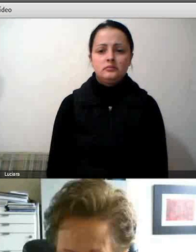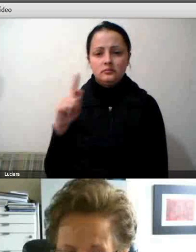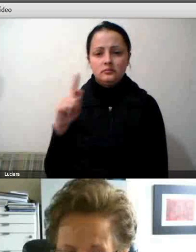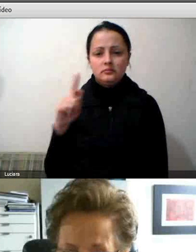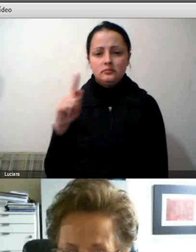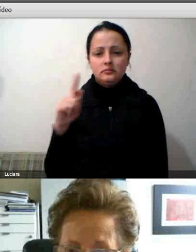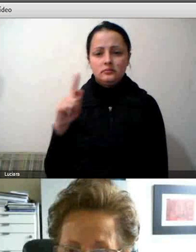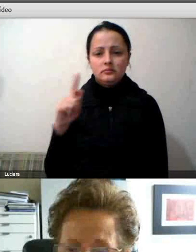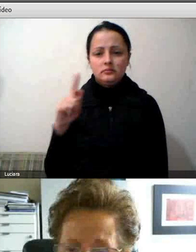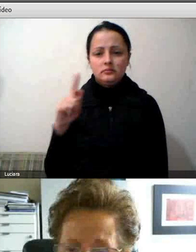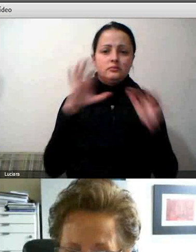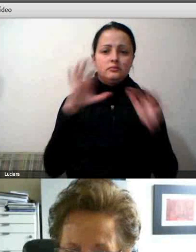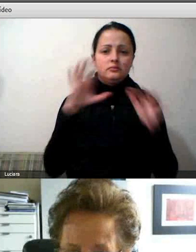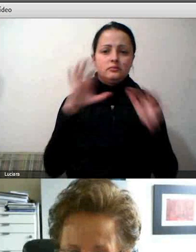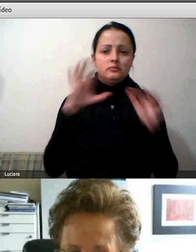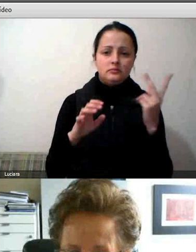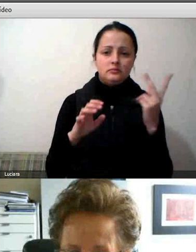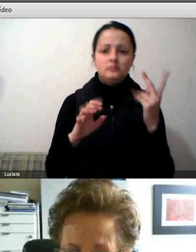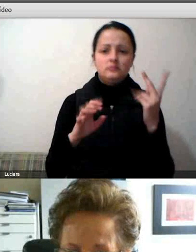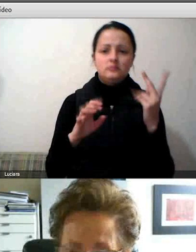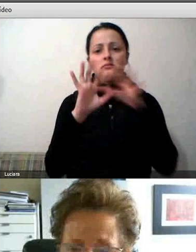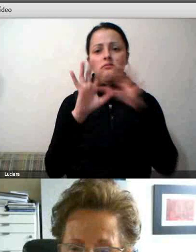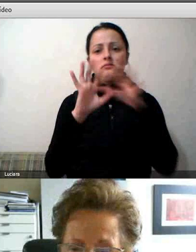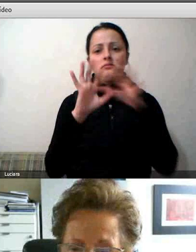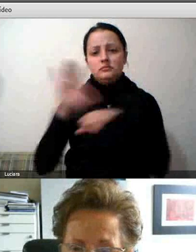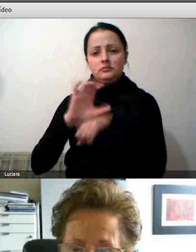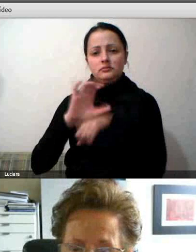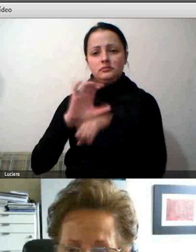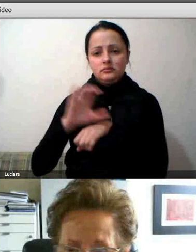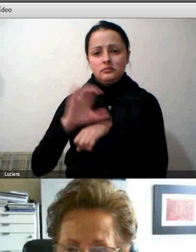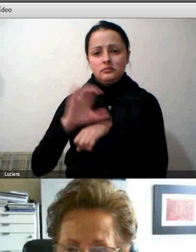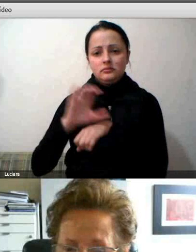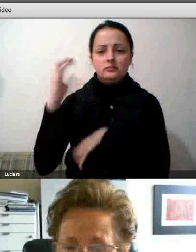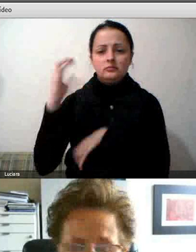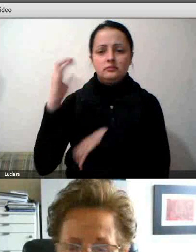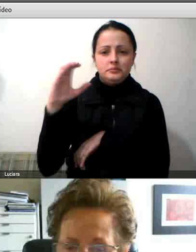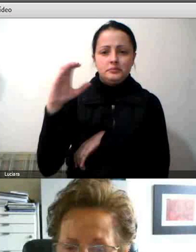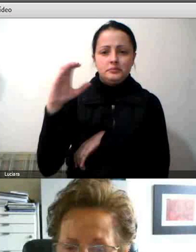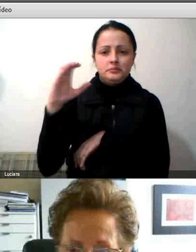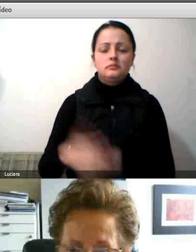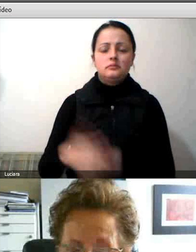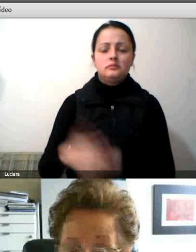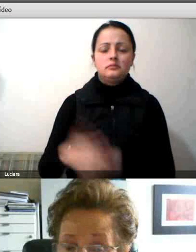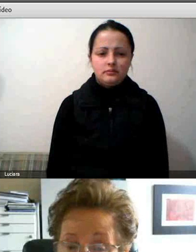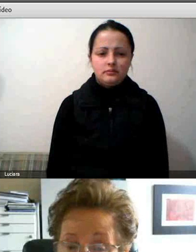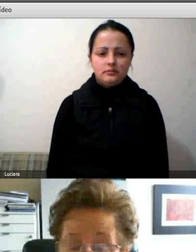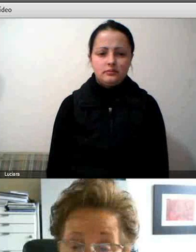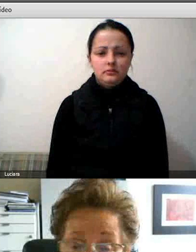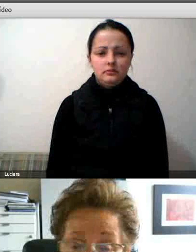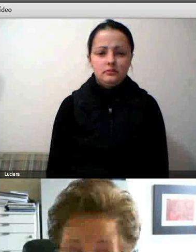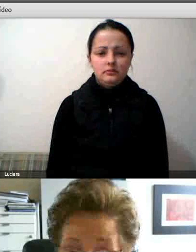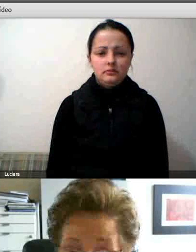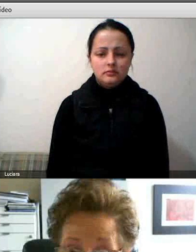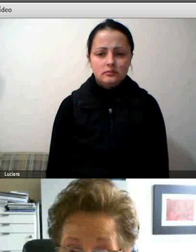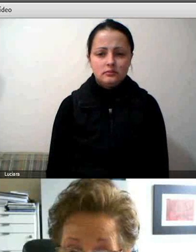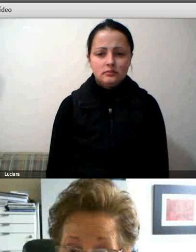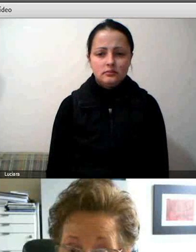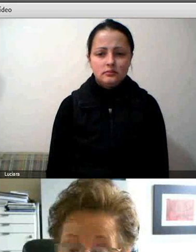tópicos compartimentalizados. Geografia não tem que ver com história, história não tem que ver com ciência, ciência não tem que ver com